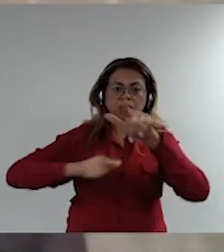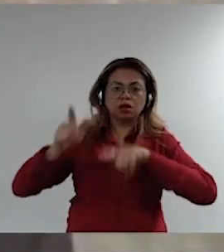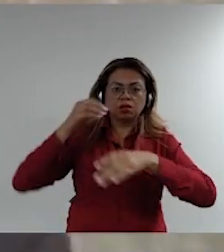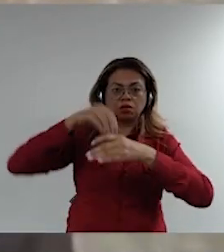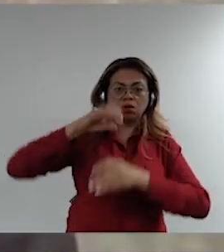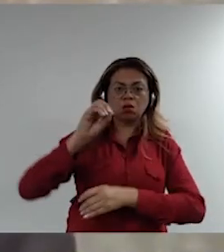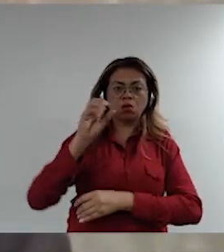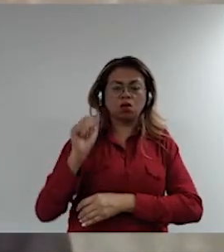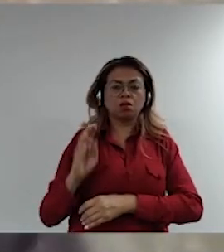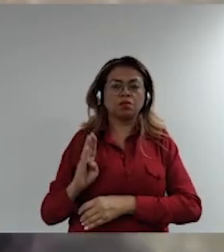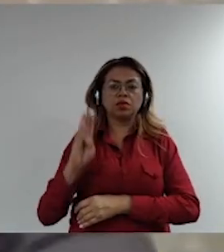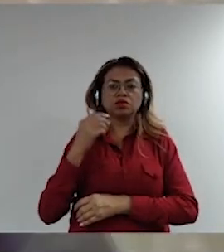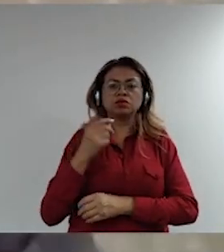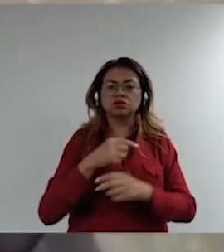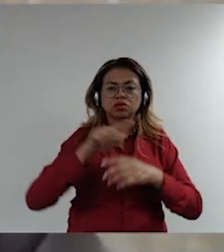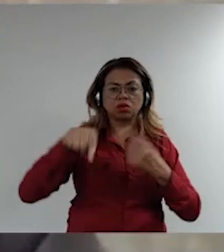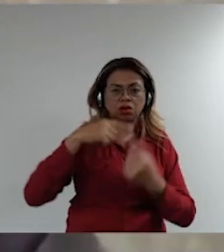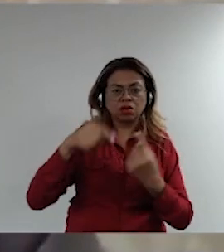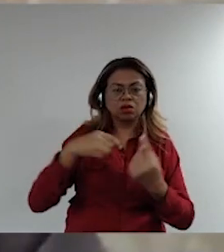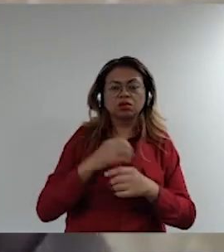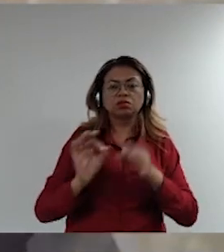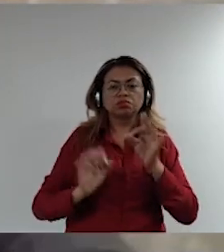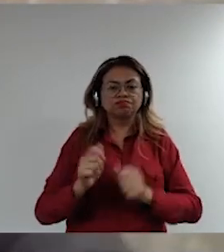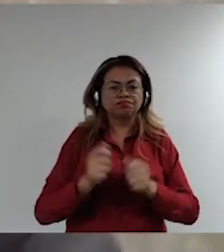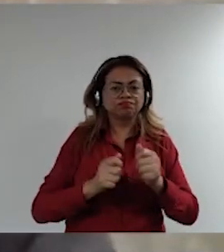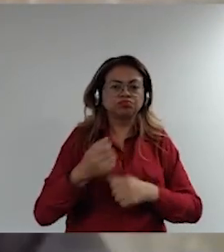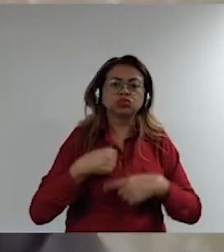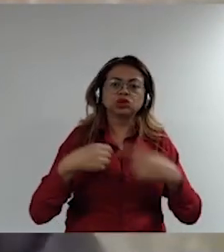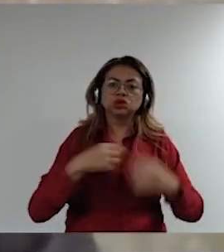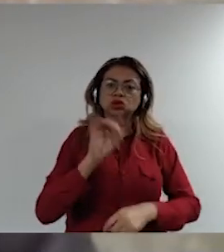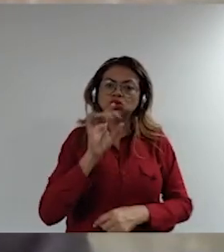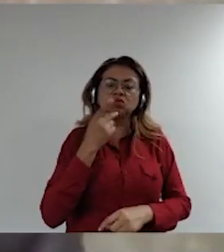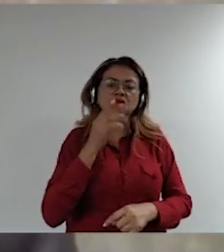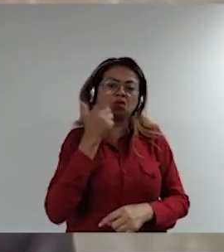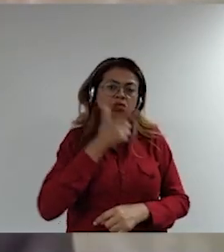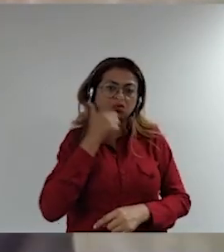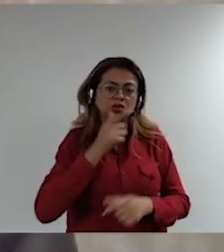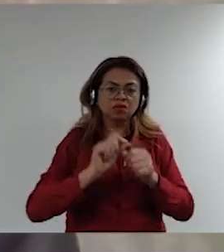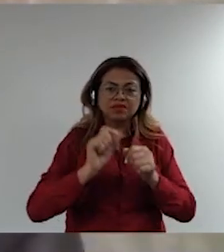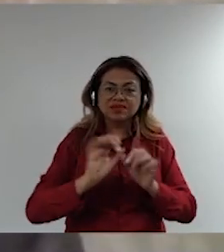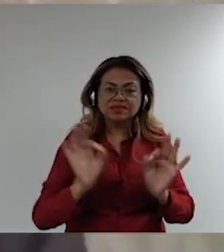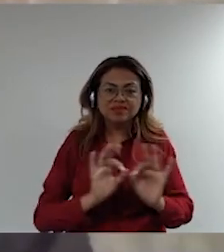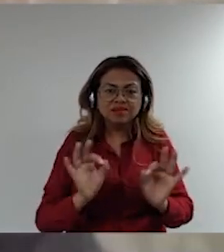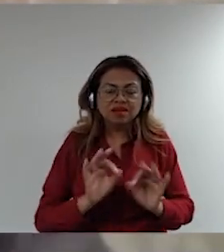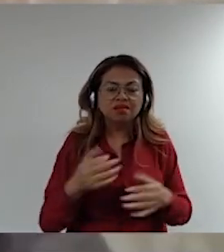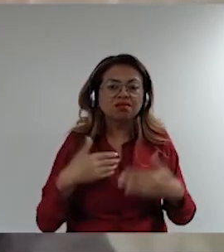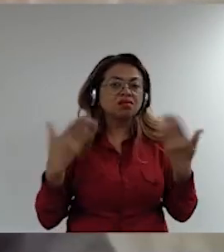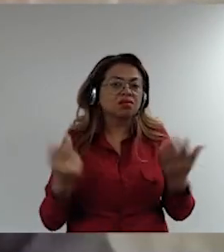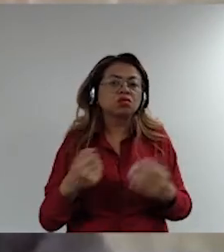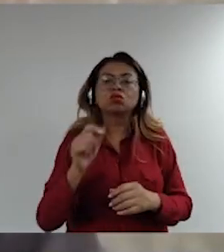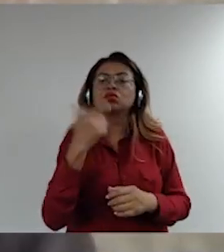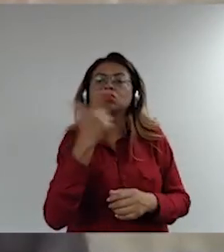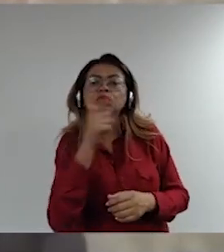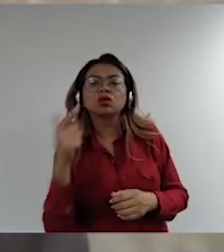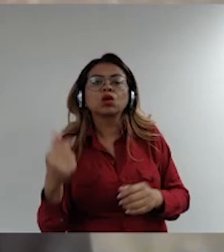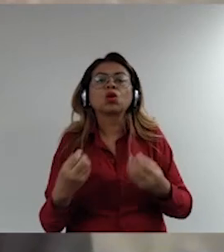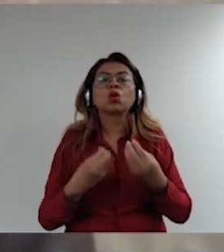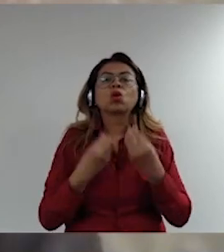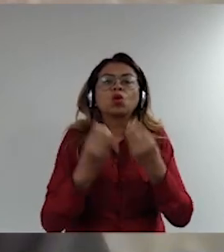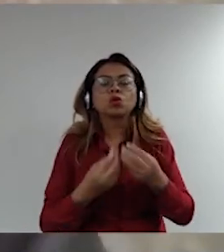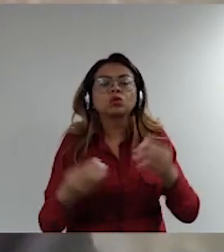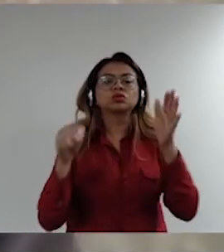da OAB, só esses que dirigem a OAB, eles não vão conseguir fazer nada, a gente não consegue chegar na